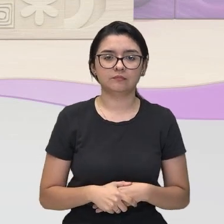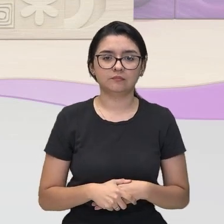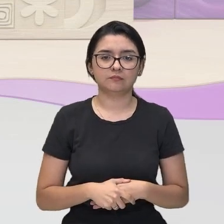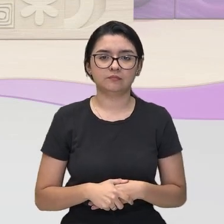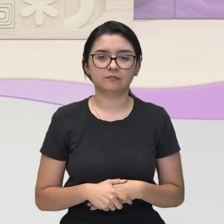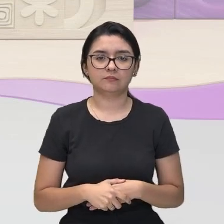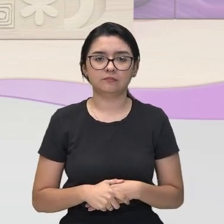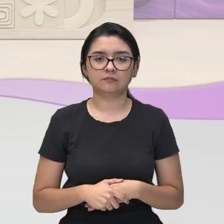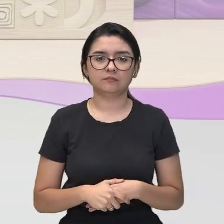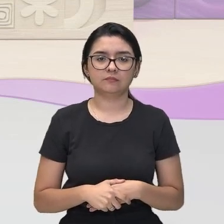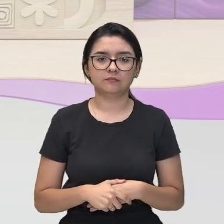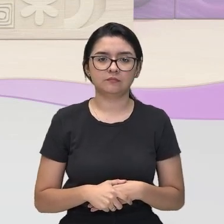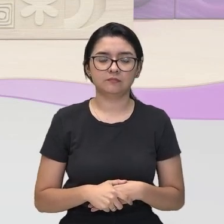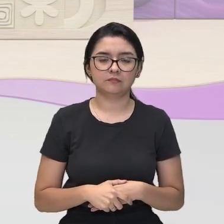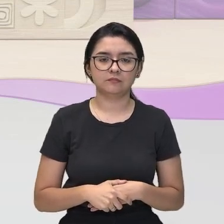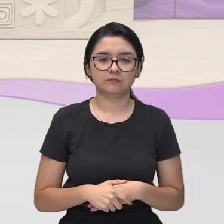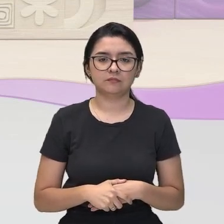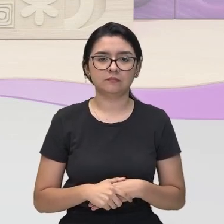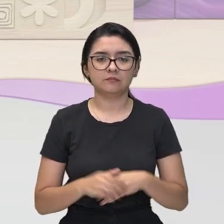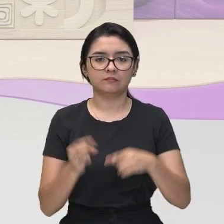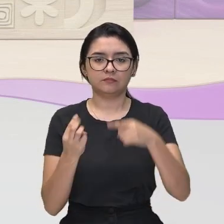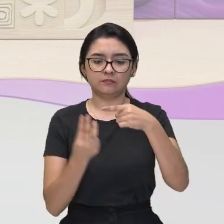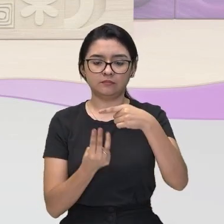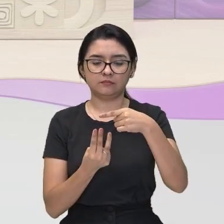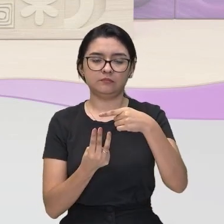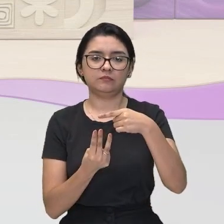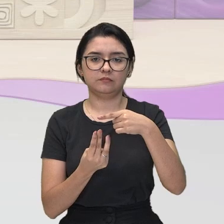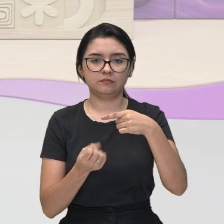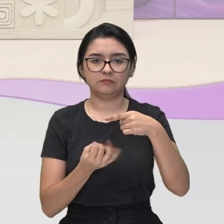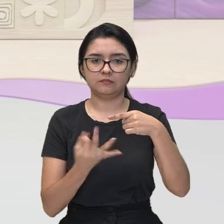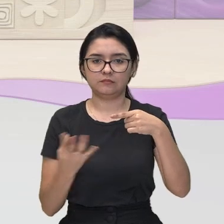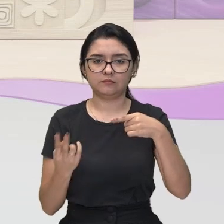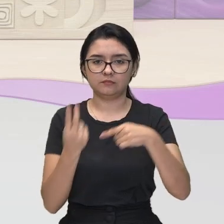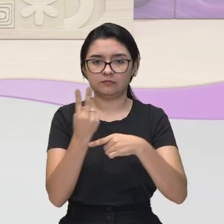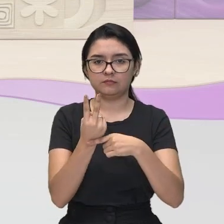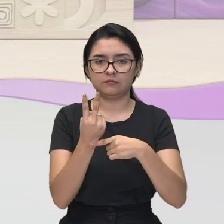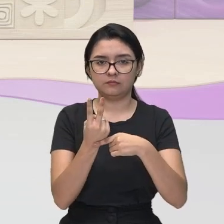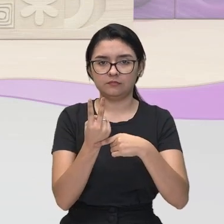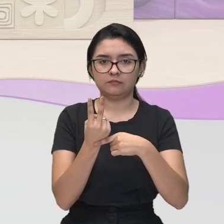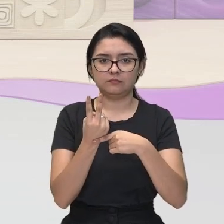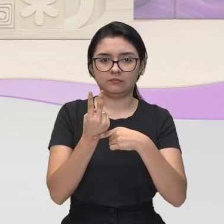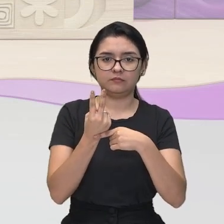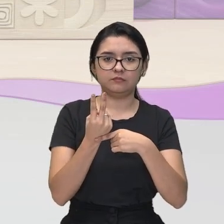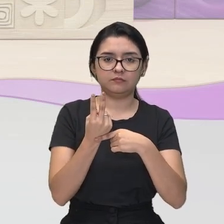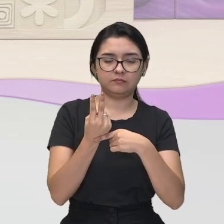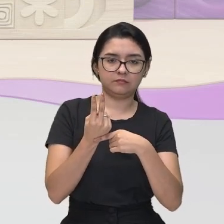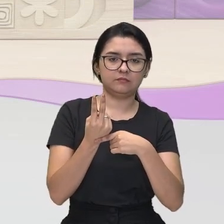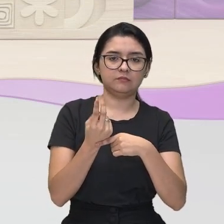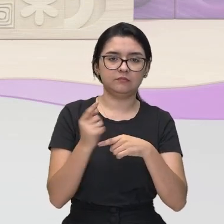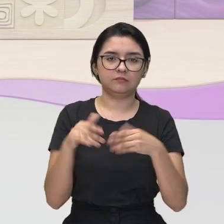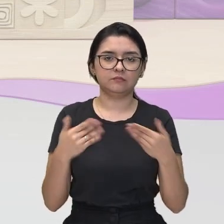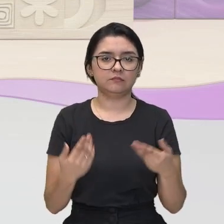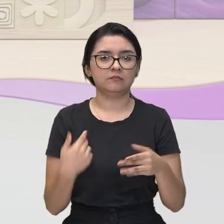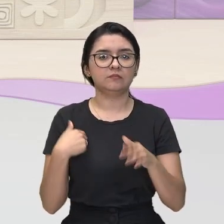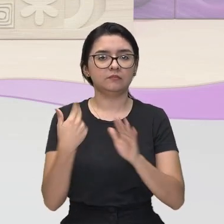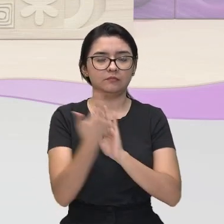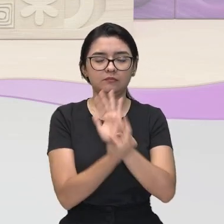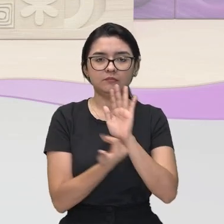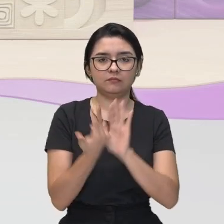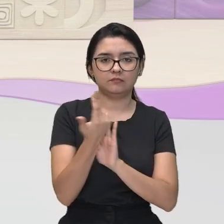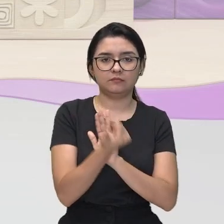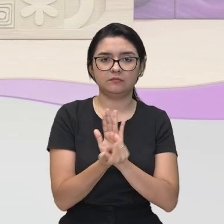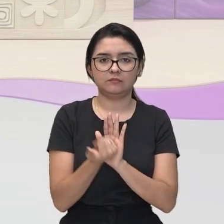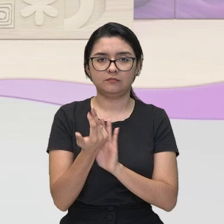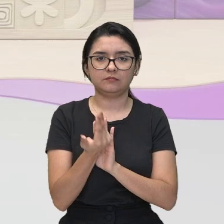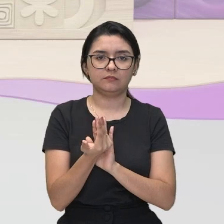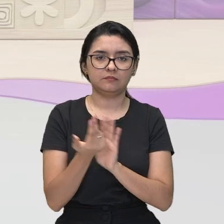legal? Três, quantas partes o inteiro foi dividido. E dois, quantas partes do círculo aí foi pintada.